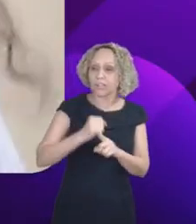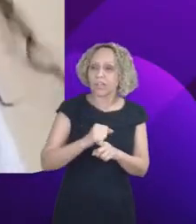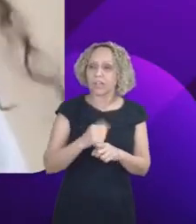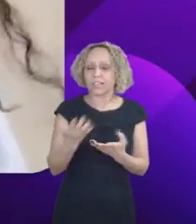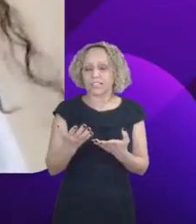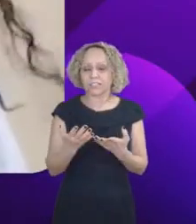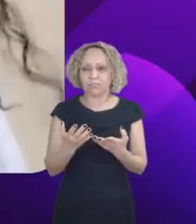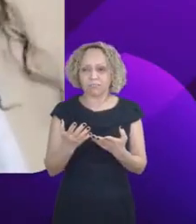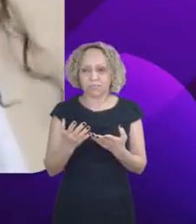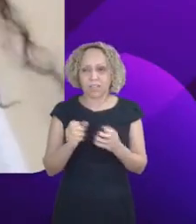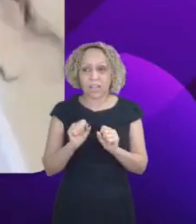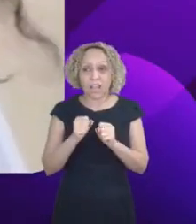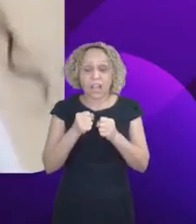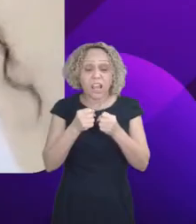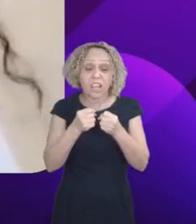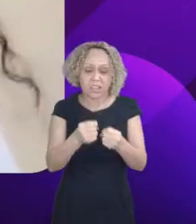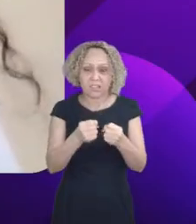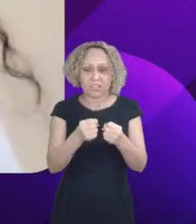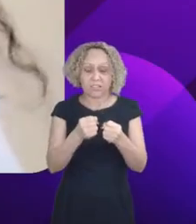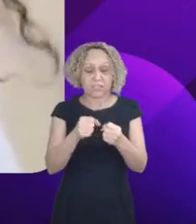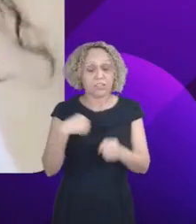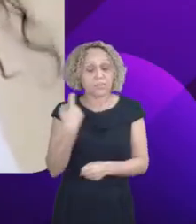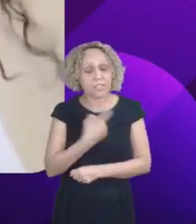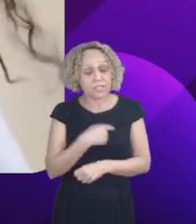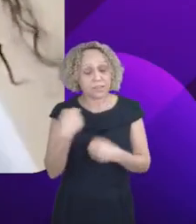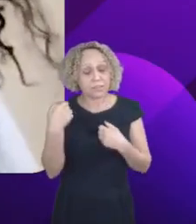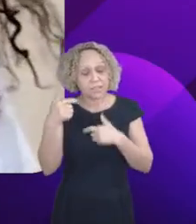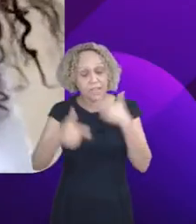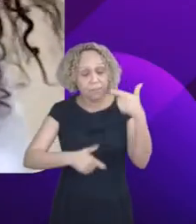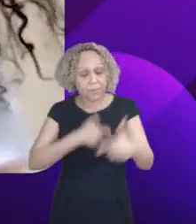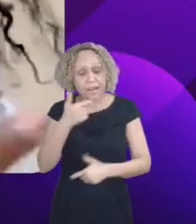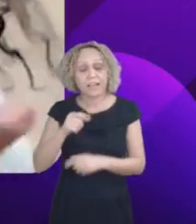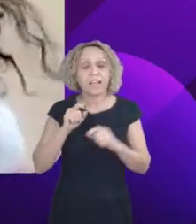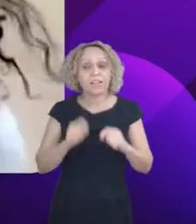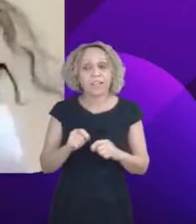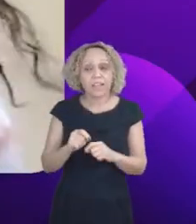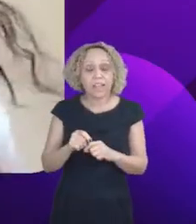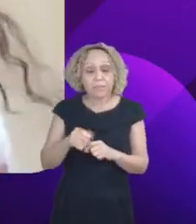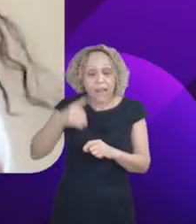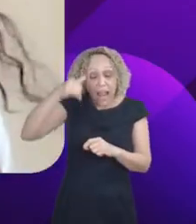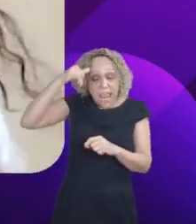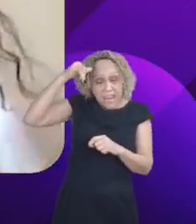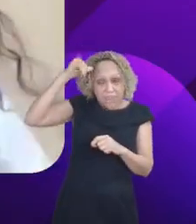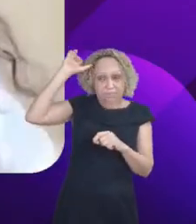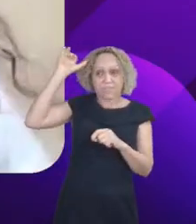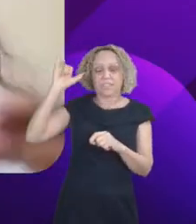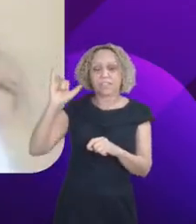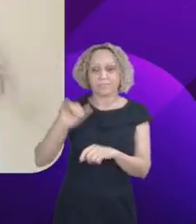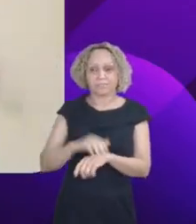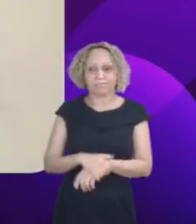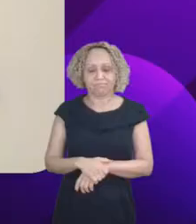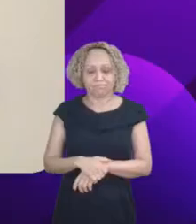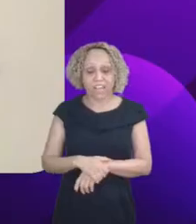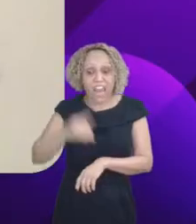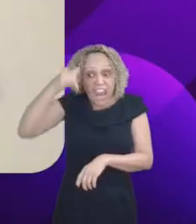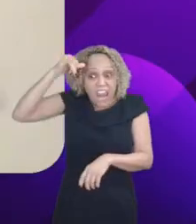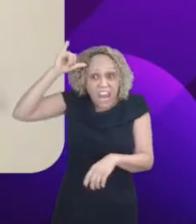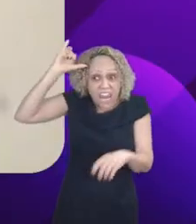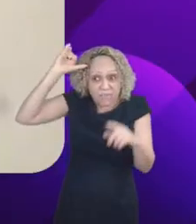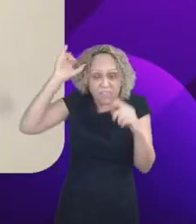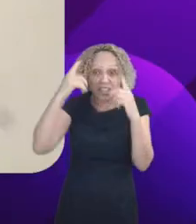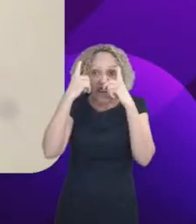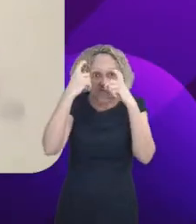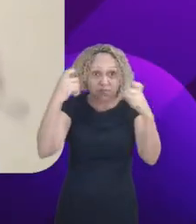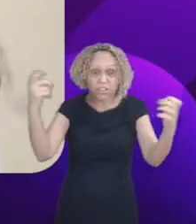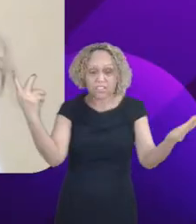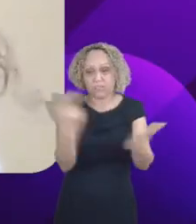Combate por combate é trabalhar na consequência. A ideia é que nós recuemos até a causa e transformemos a